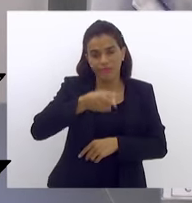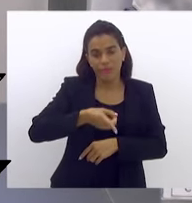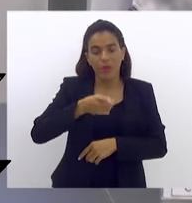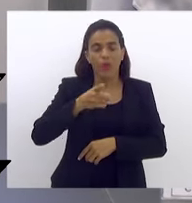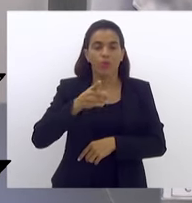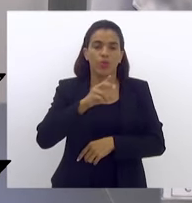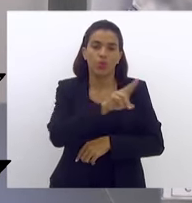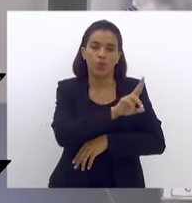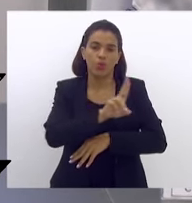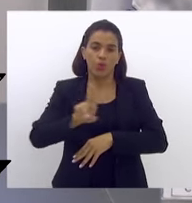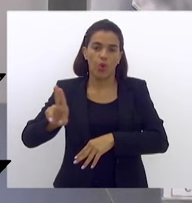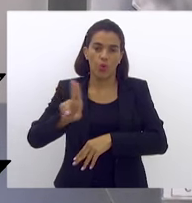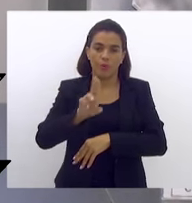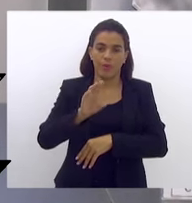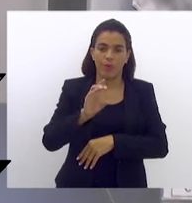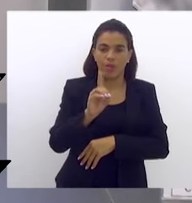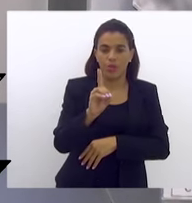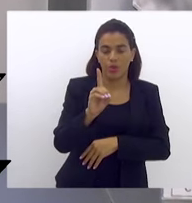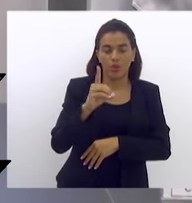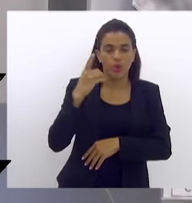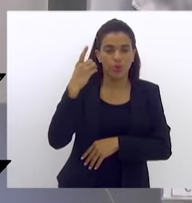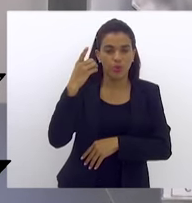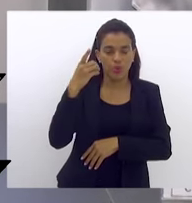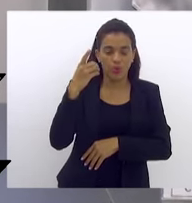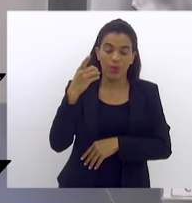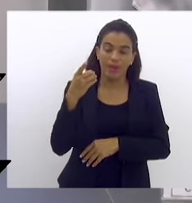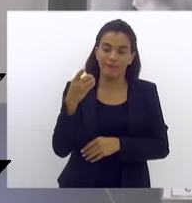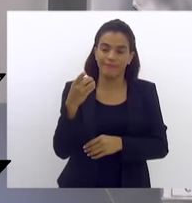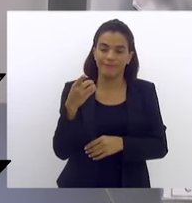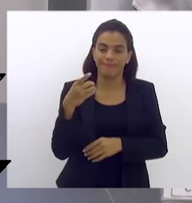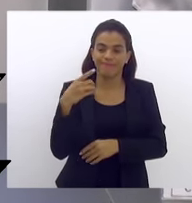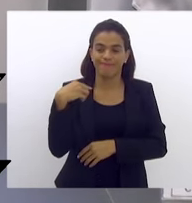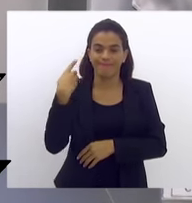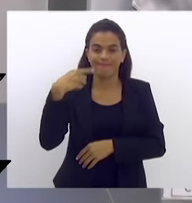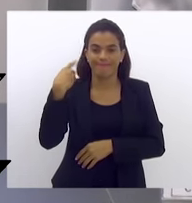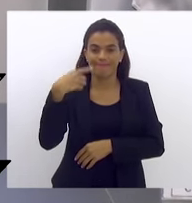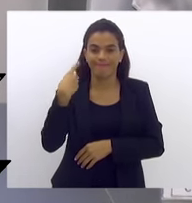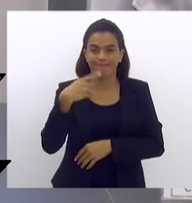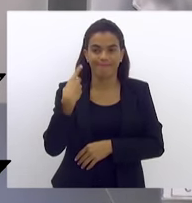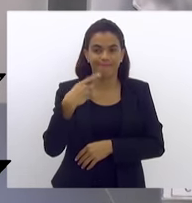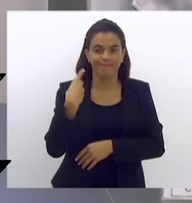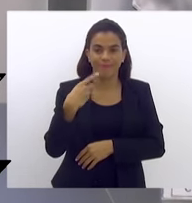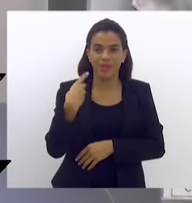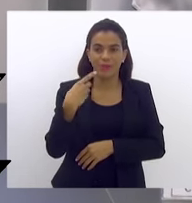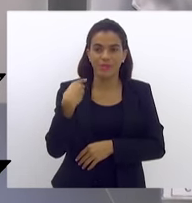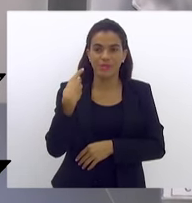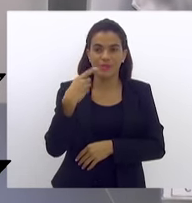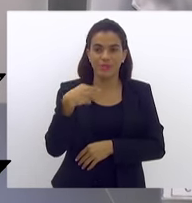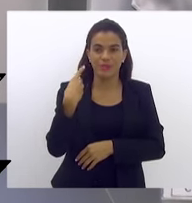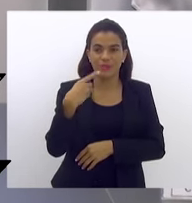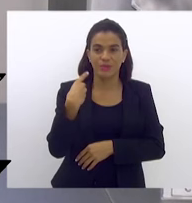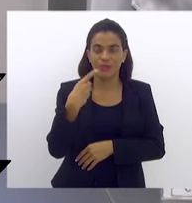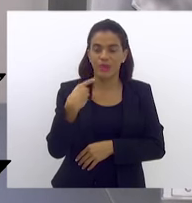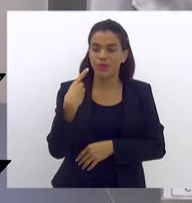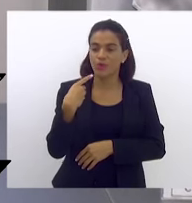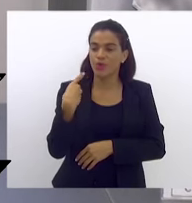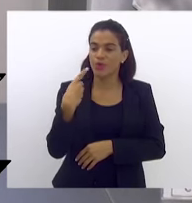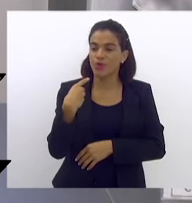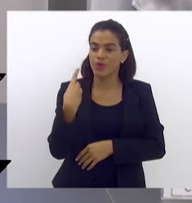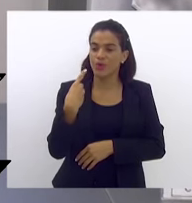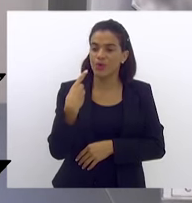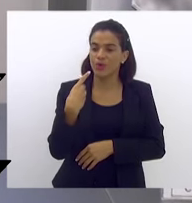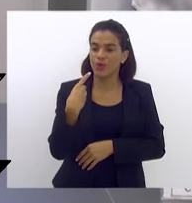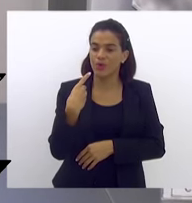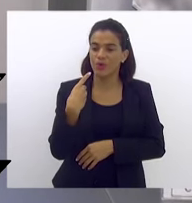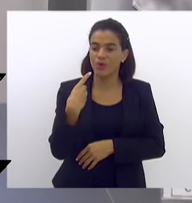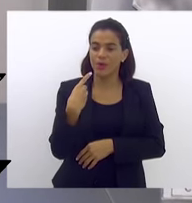de Castro da rodovia rj12 que compreende o município de Conceição de Macabu parecer é